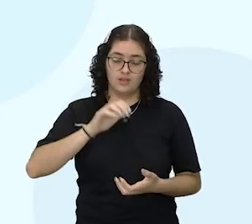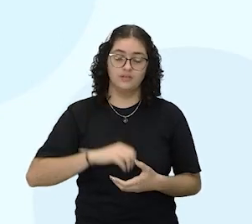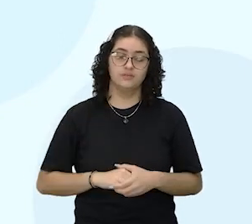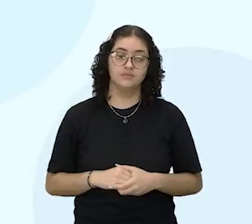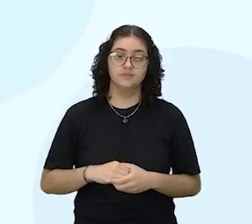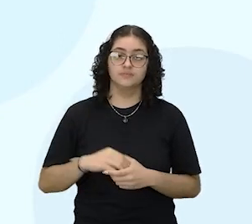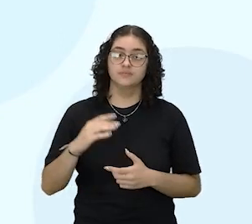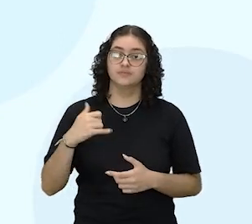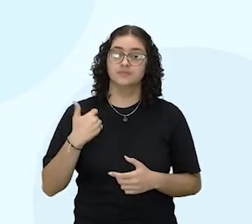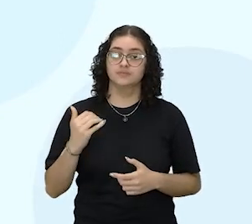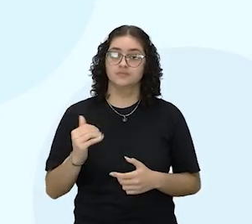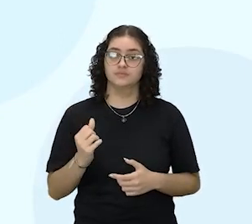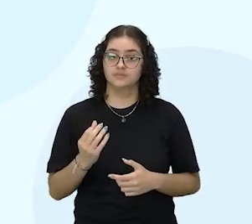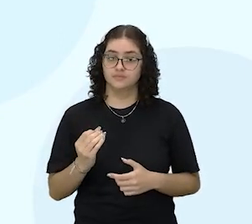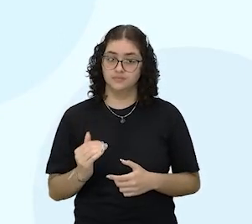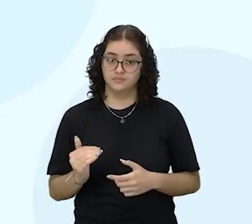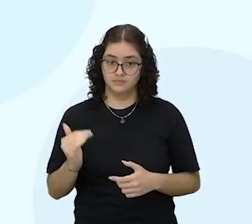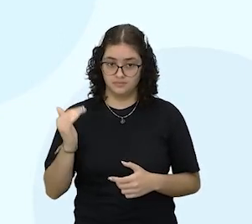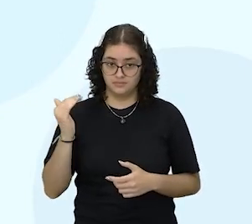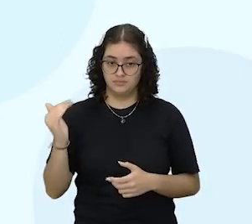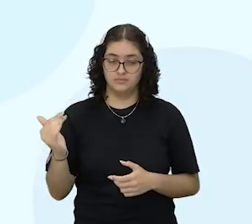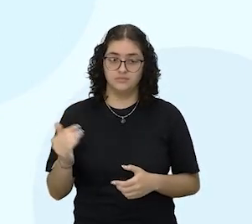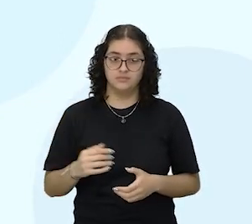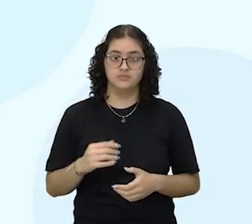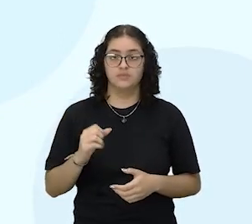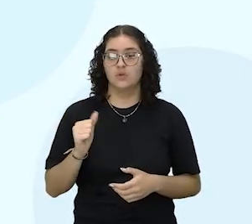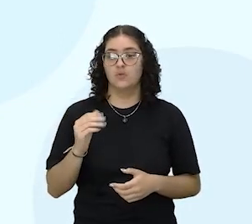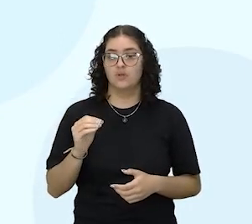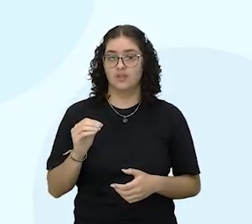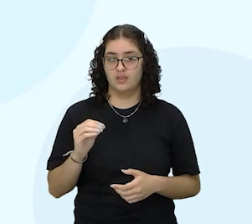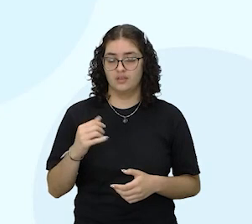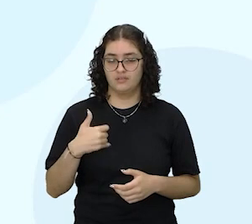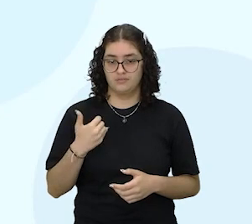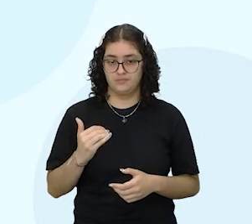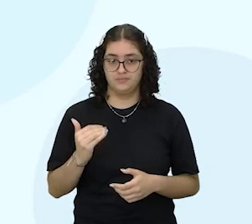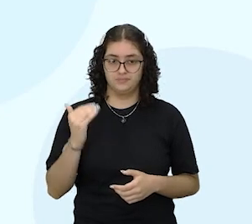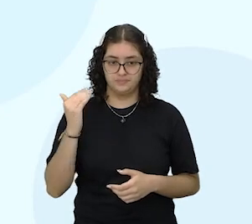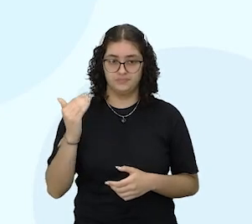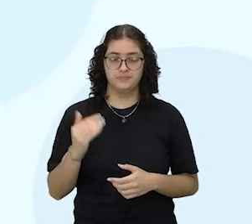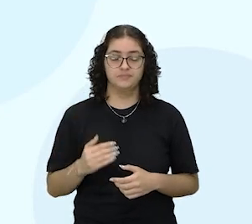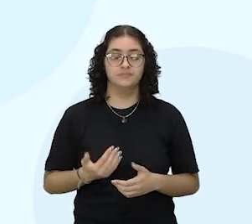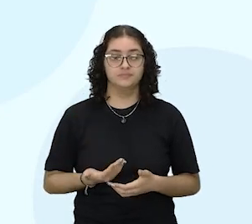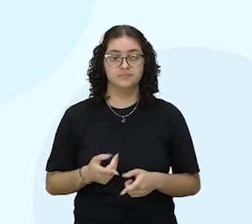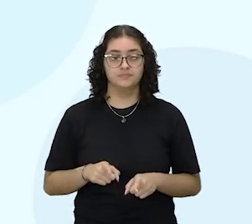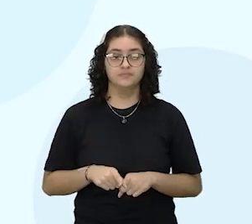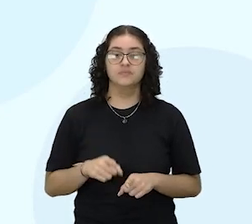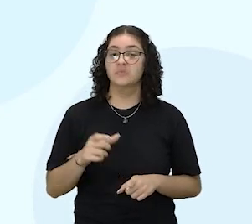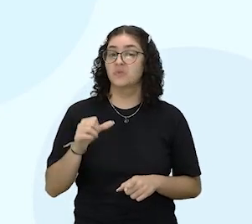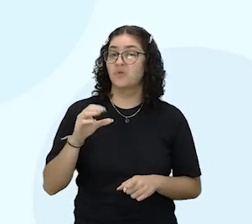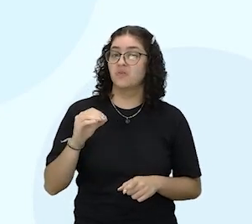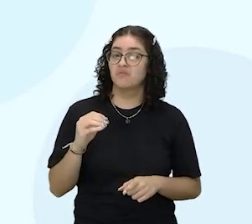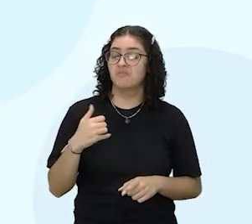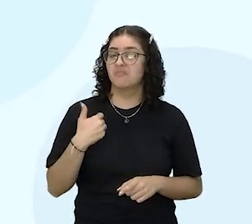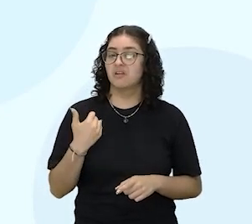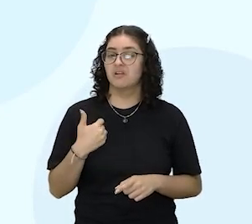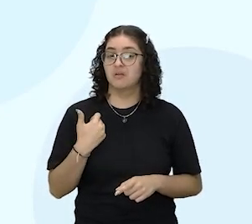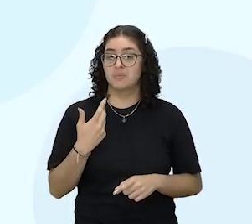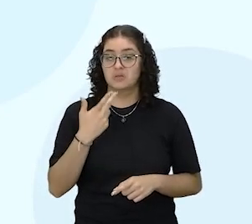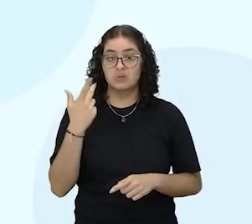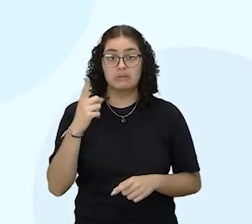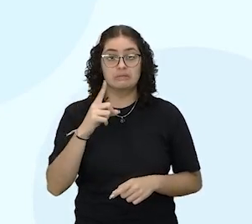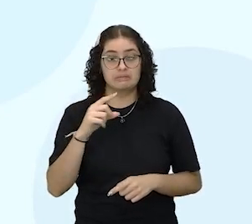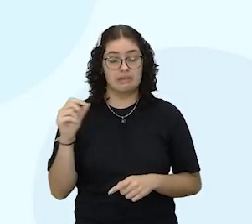acima de 60, acima de 70, acima de 80 anos, até mesmo acima de 90, até mesmo